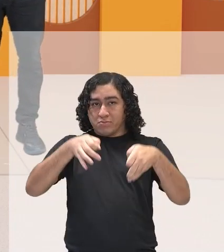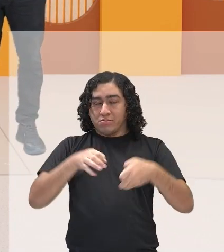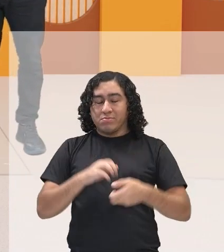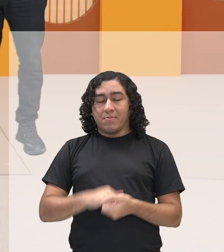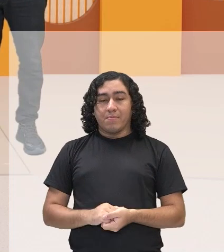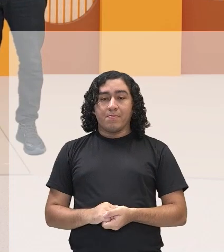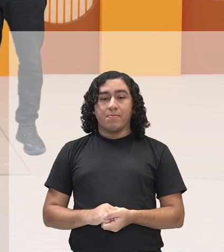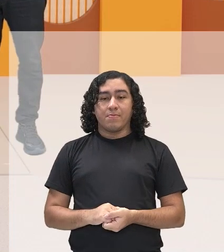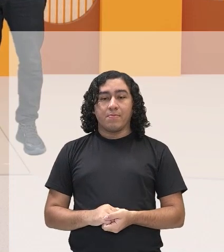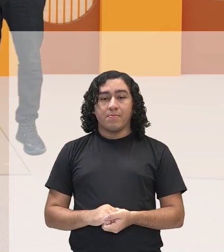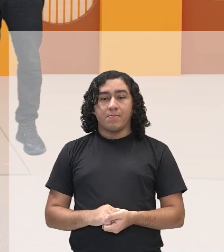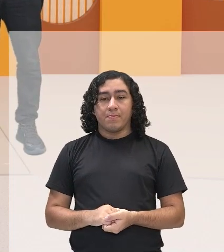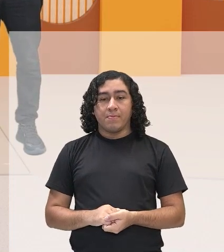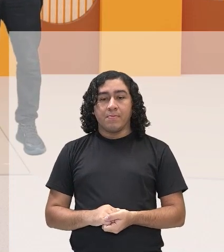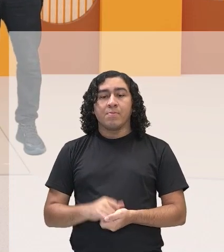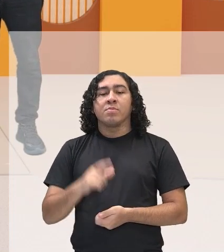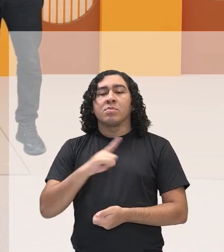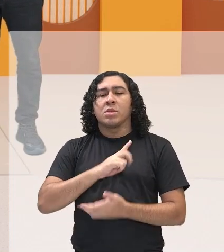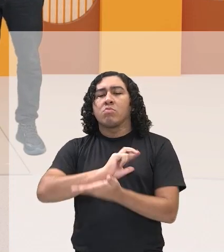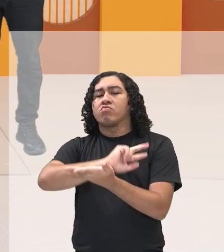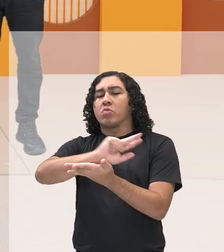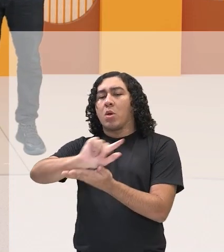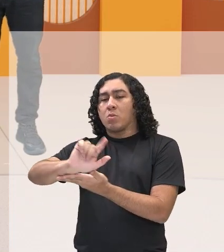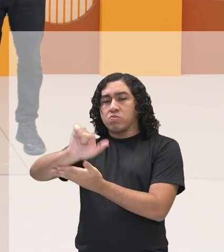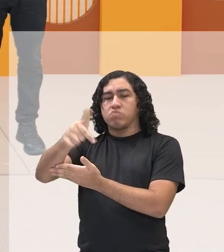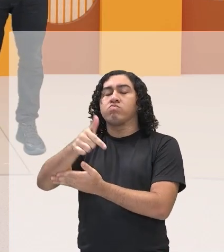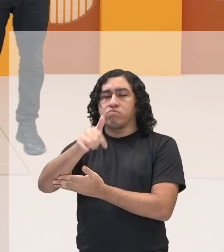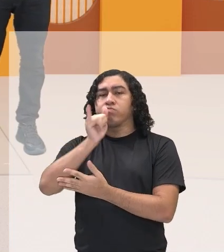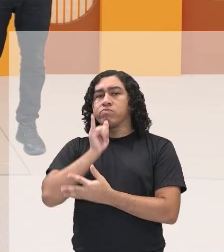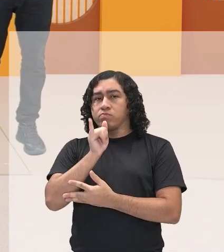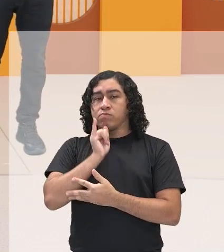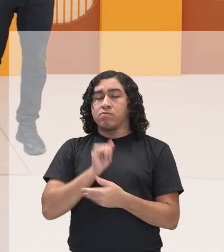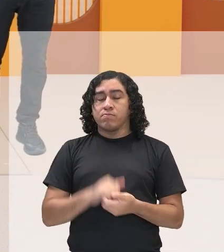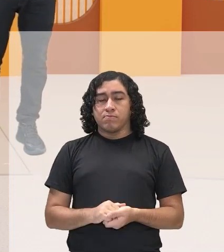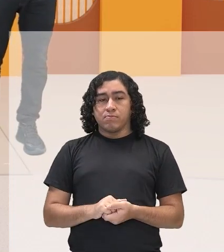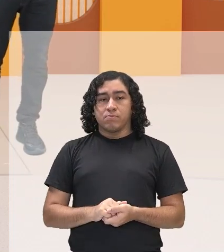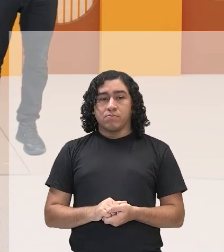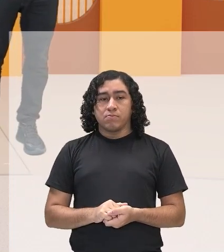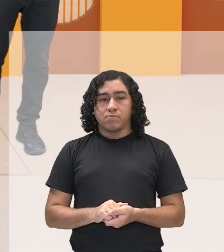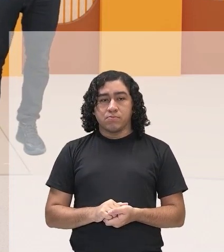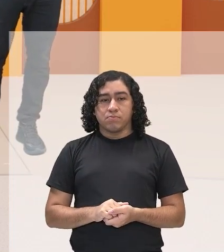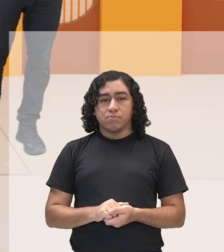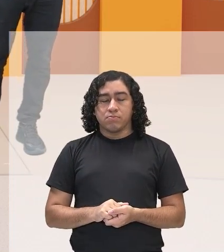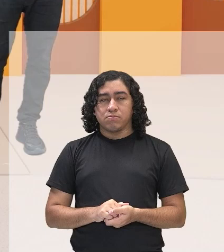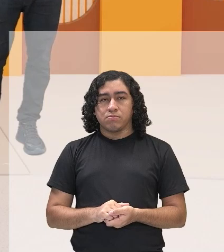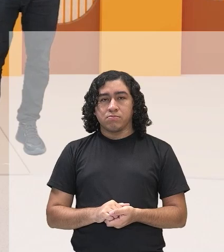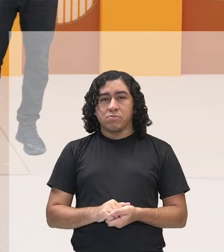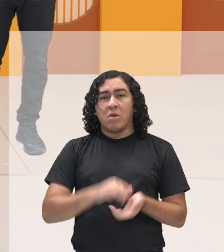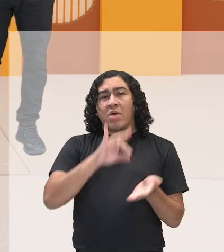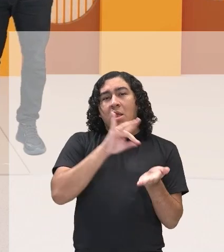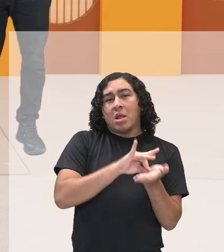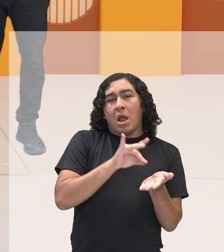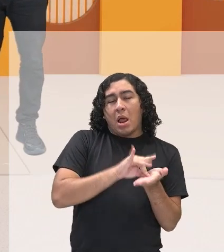bom? Então aqui nós temos um exemplo de vários outros valores. Ó. Verdade e transparência,